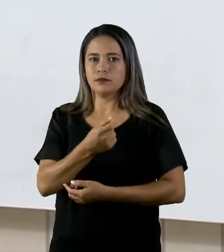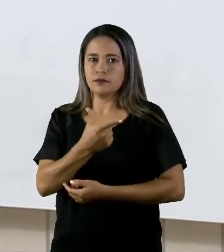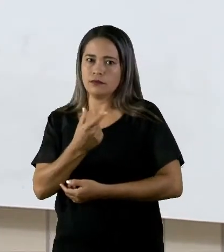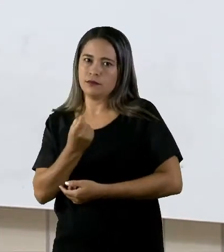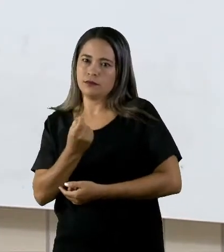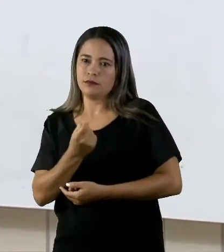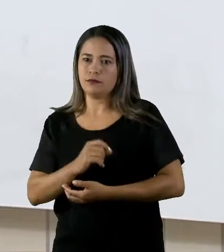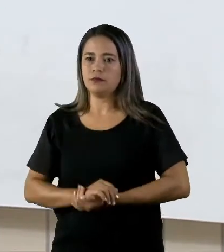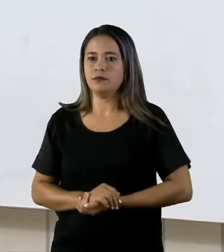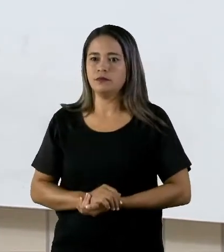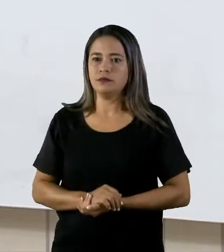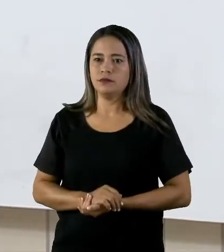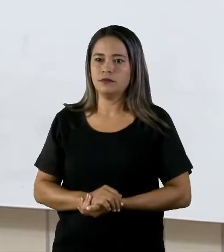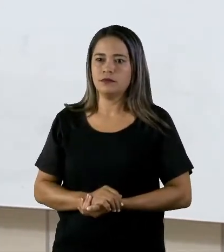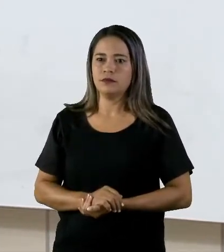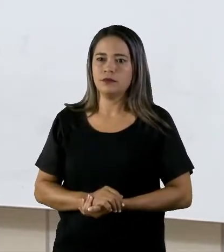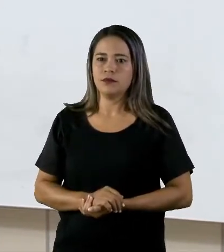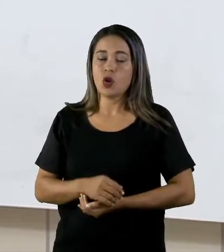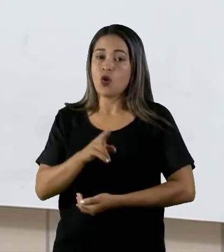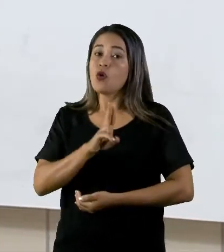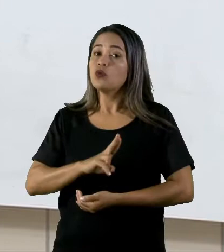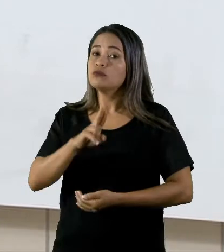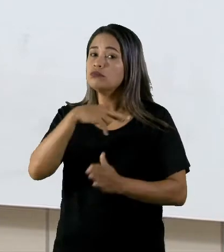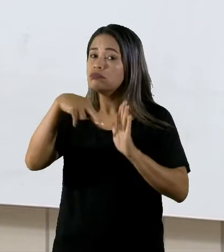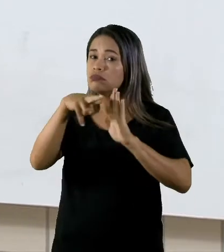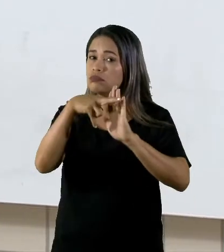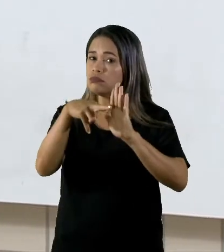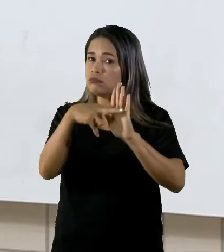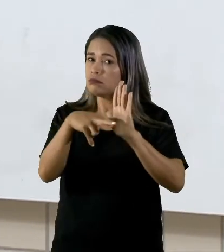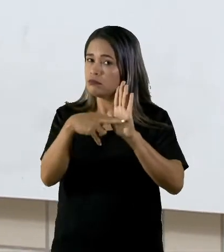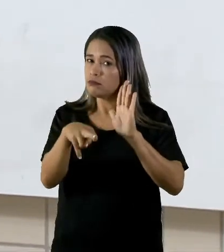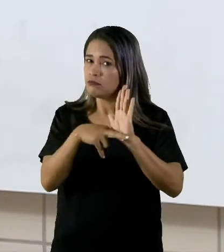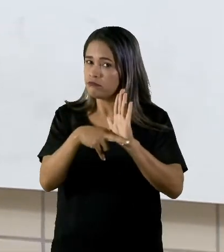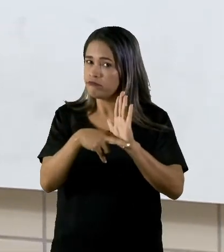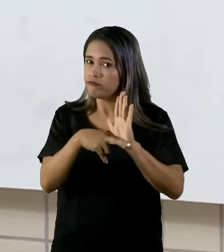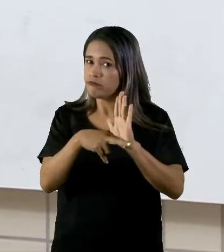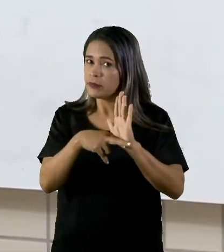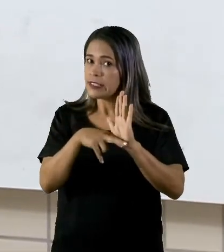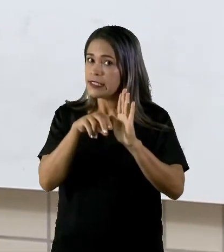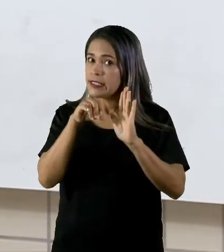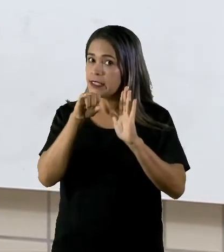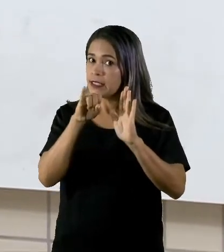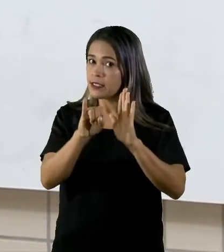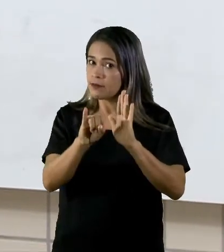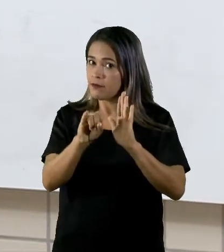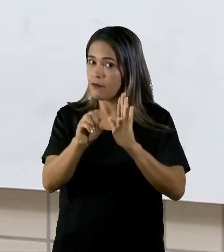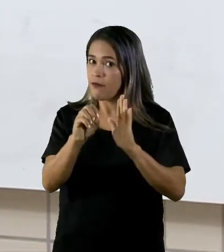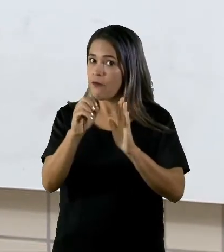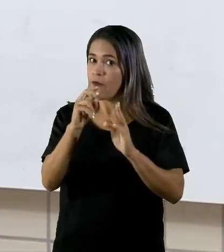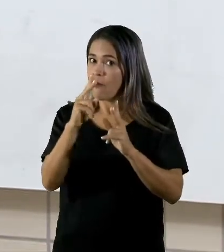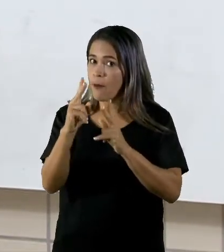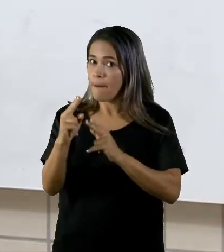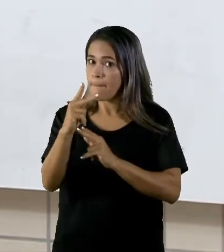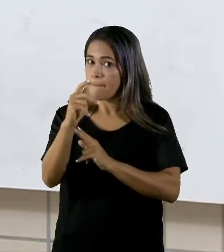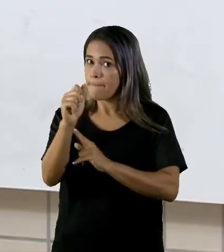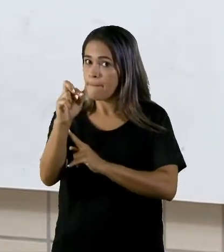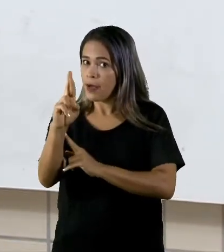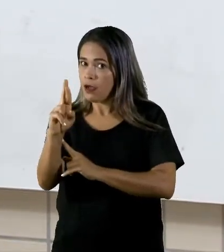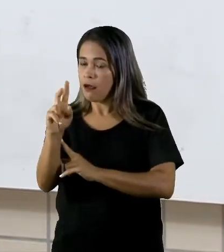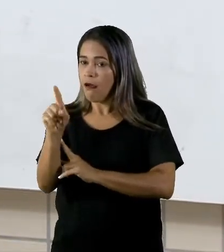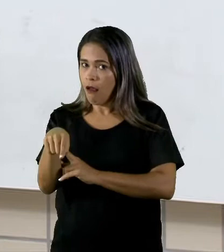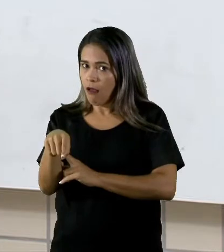2020. Usando o critério, se for par, dá por 2, ele é par,